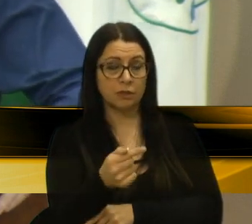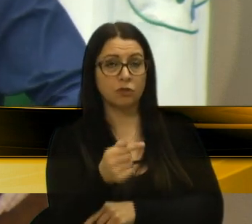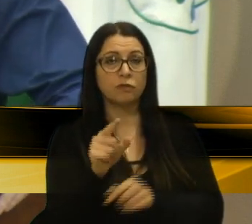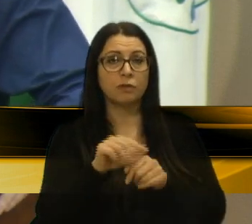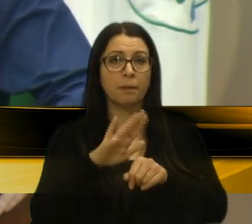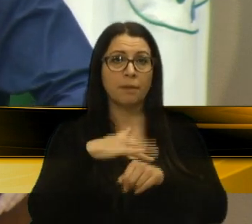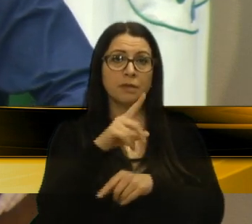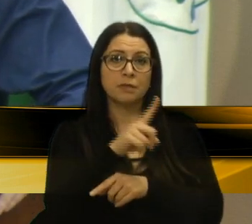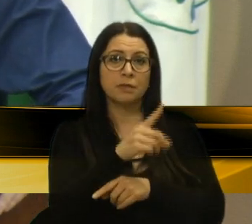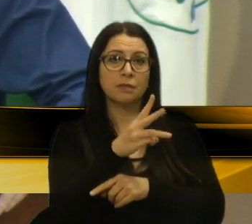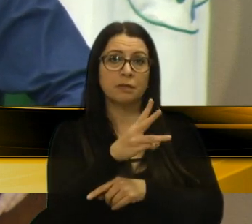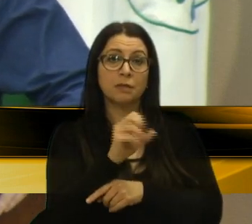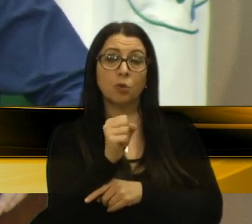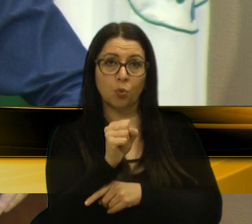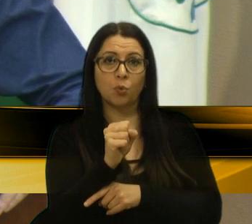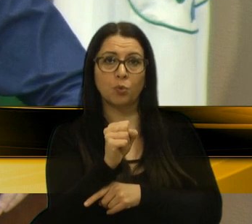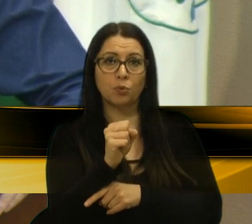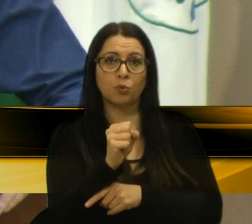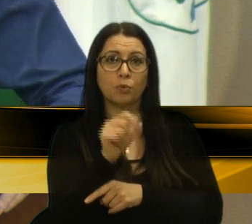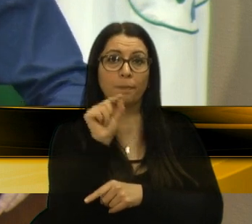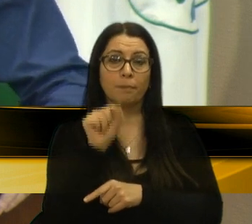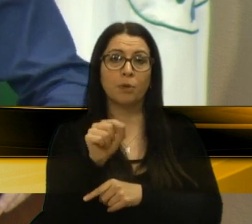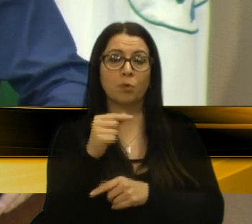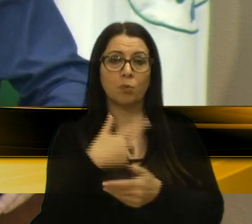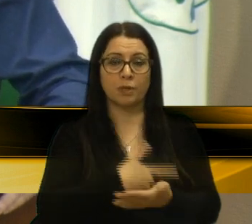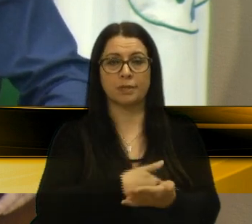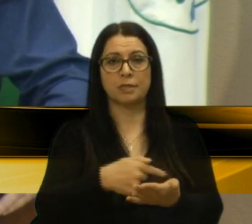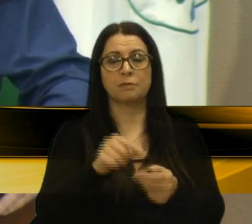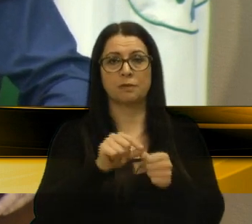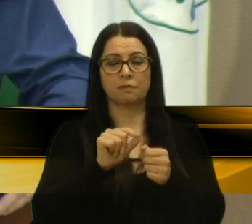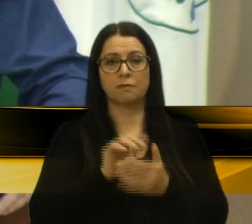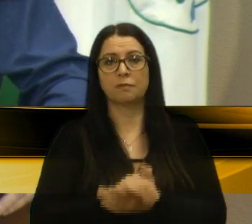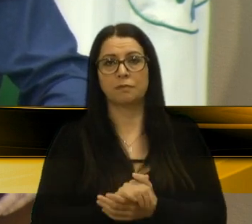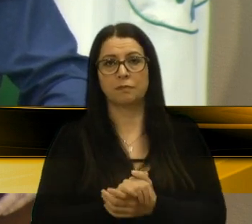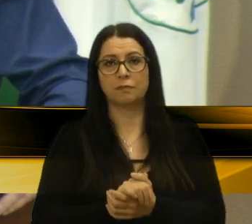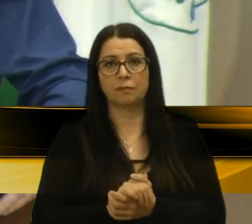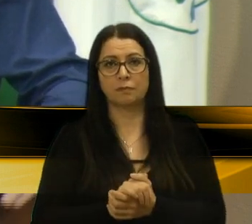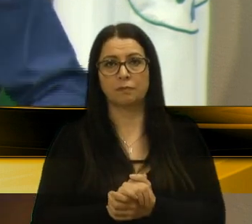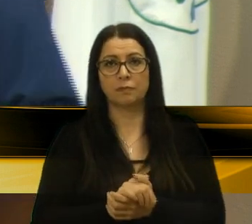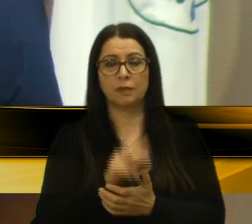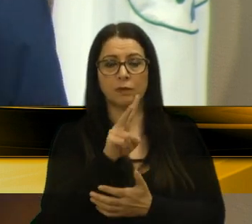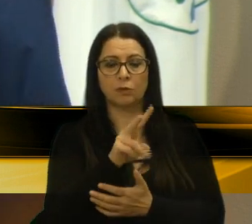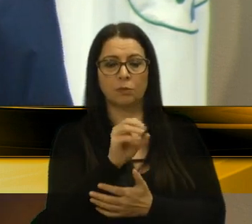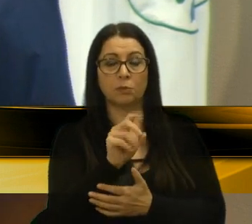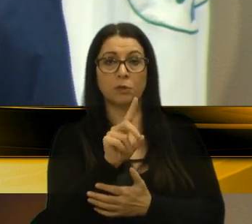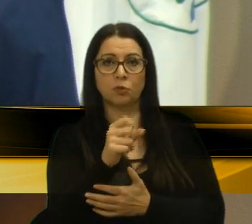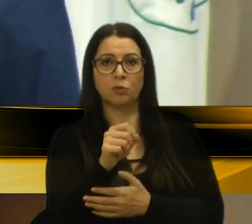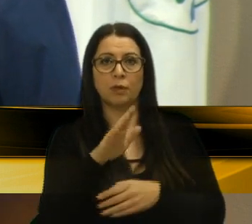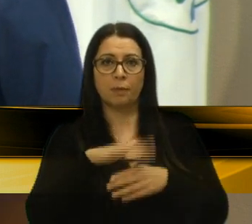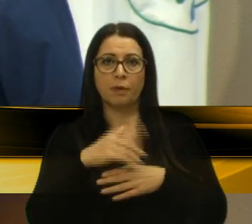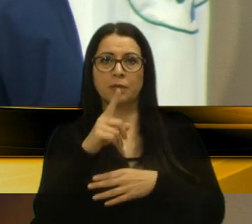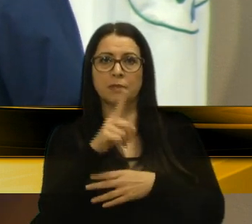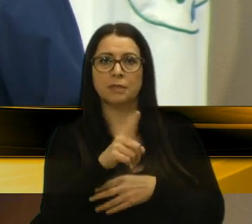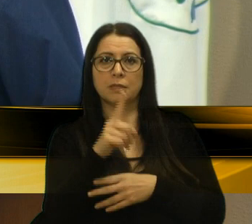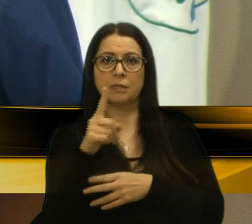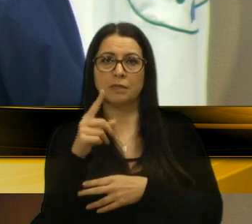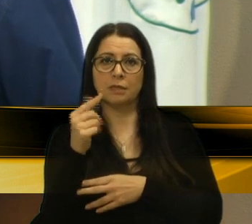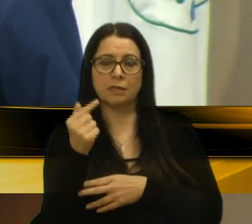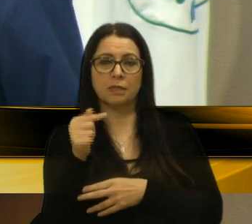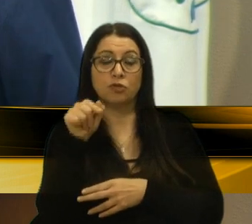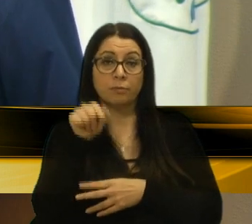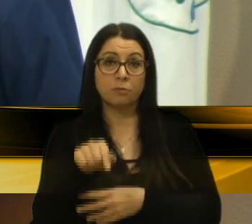de 138 mil exames realizados. Em 2018, mais de 117